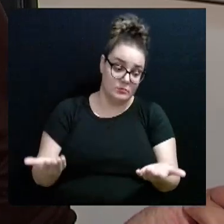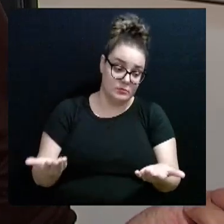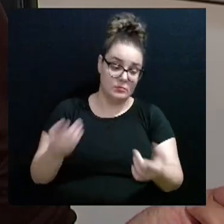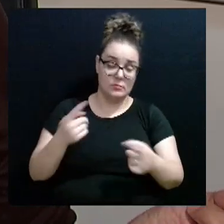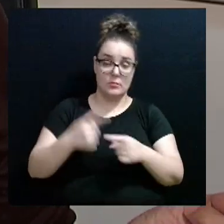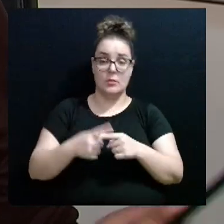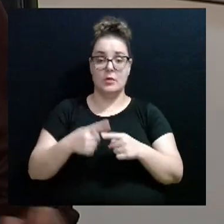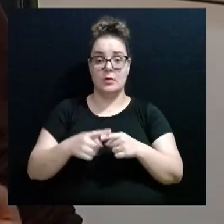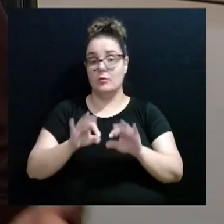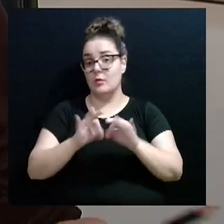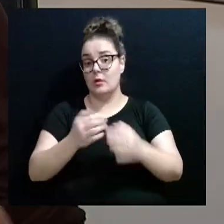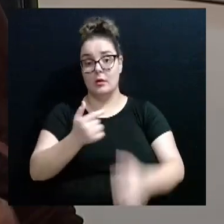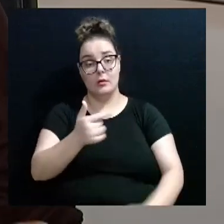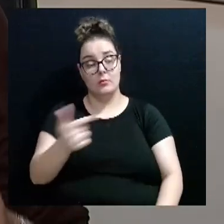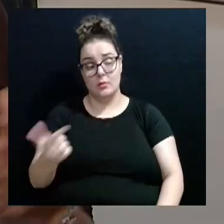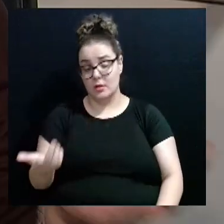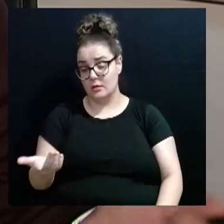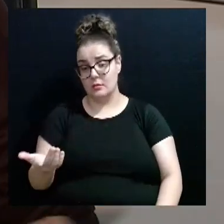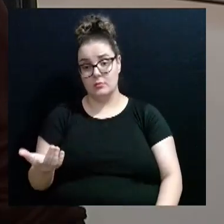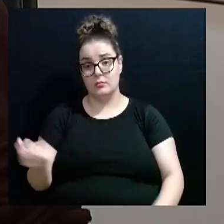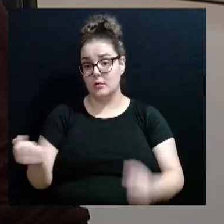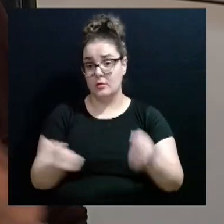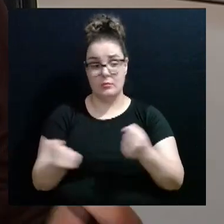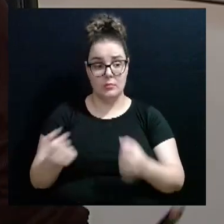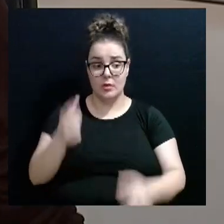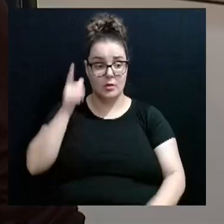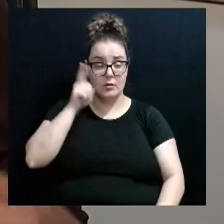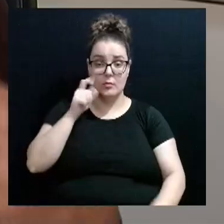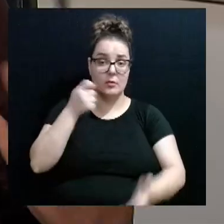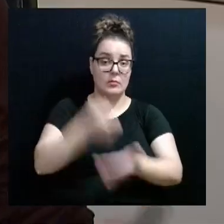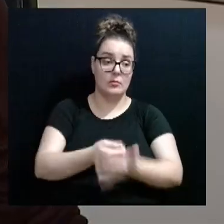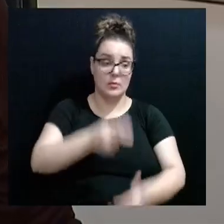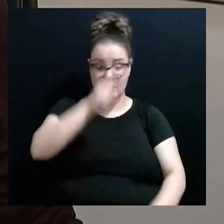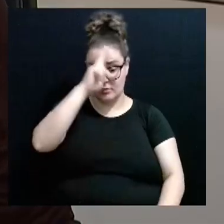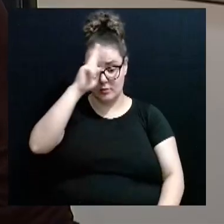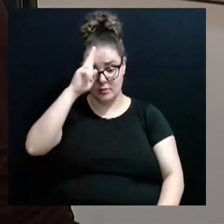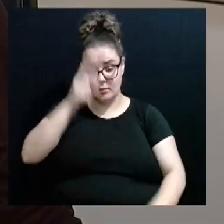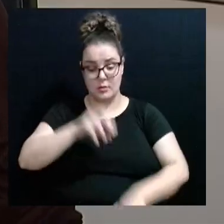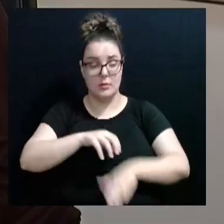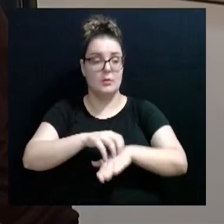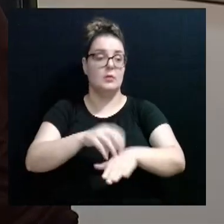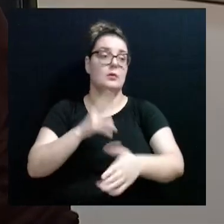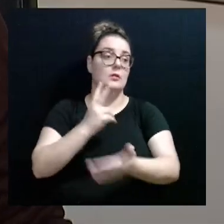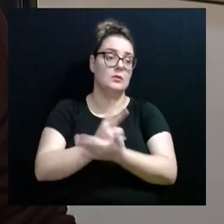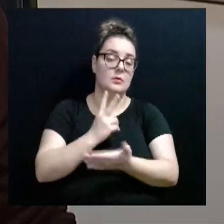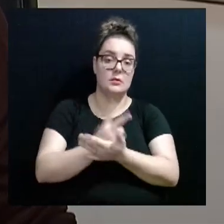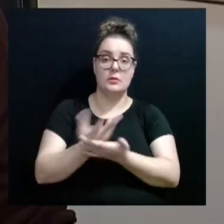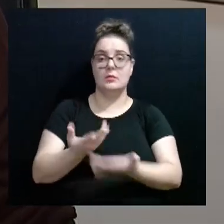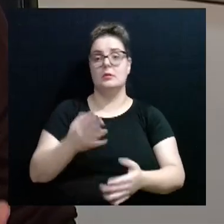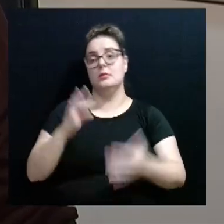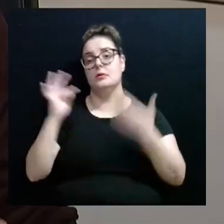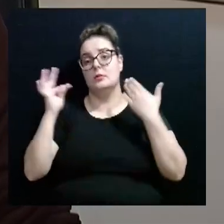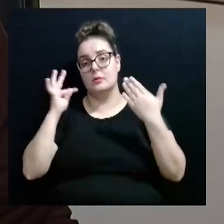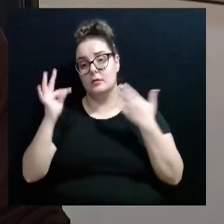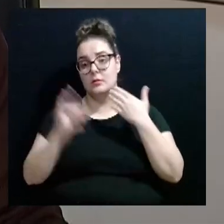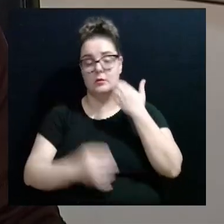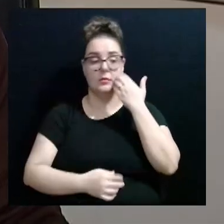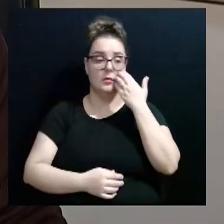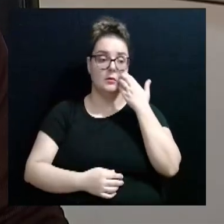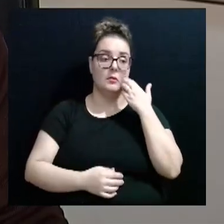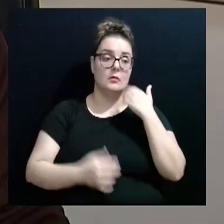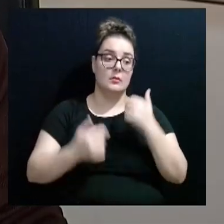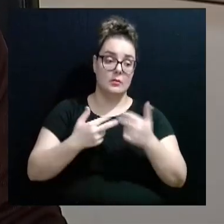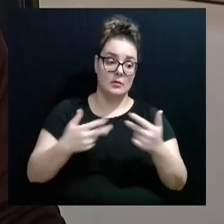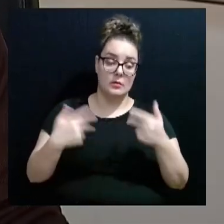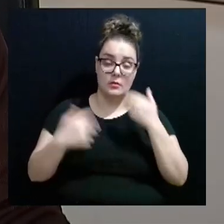tem um carro e não consegue pagar um Uber para ficar levando todo dia nas terapias e nas coisas que eles precisam. Então essas foram